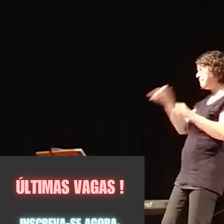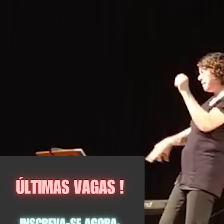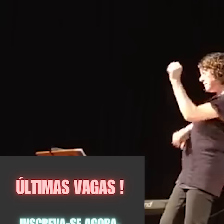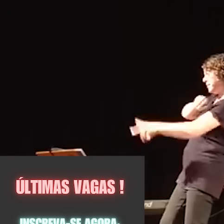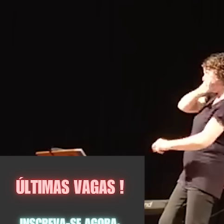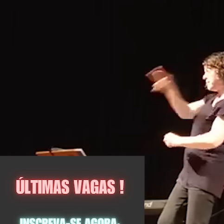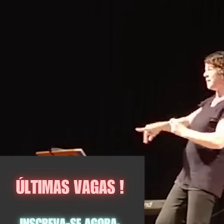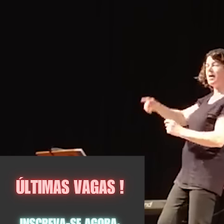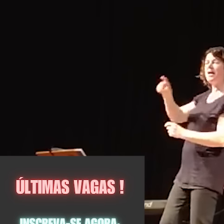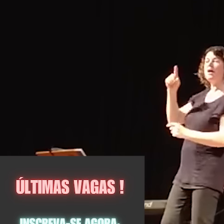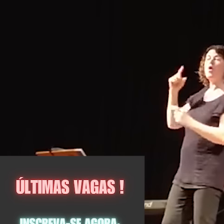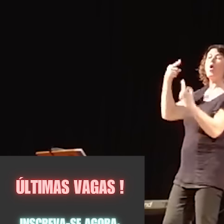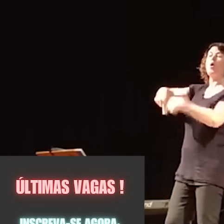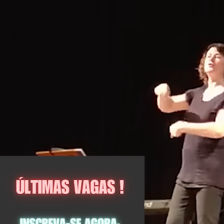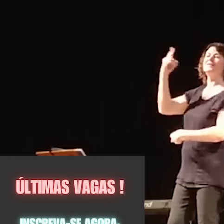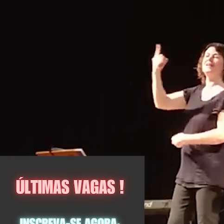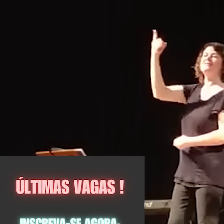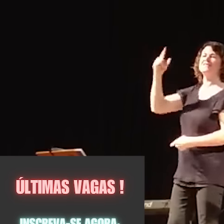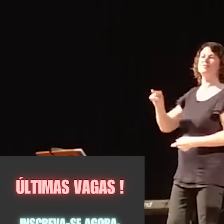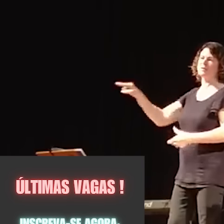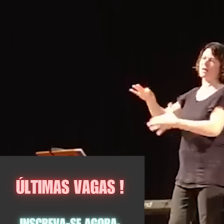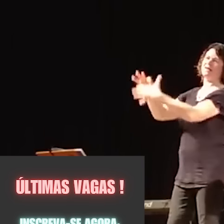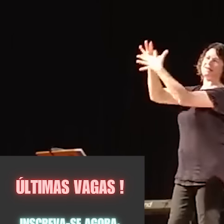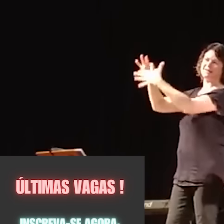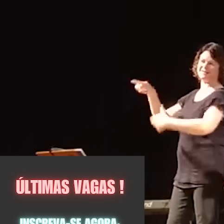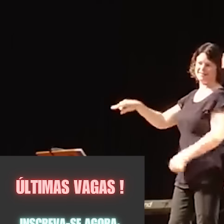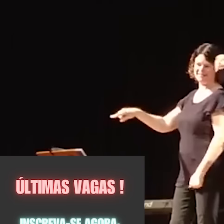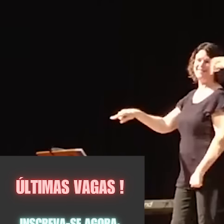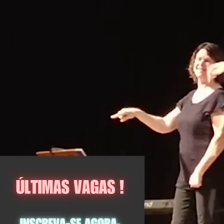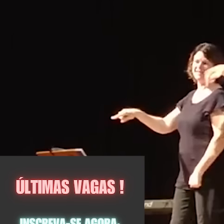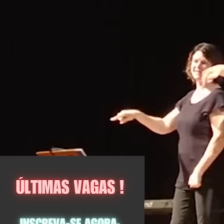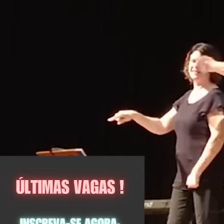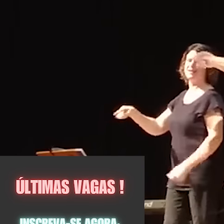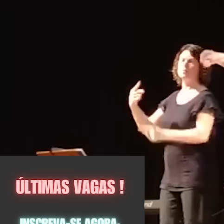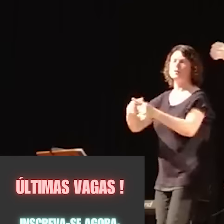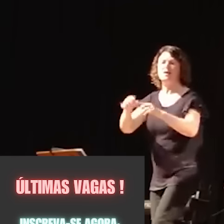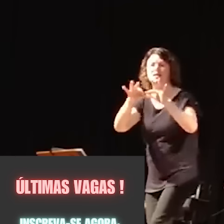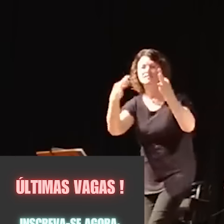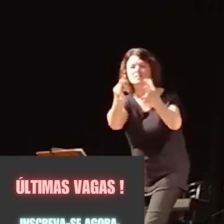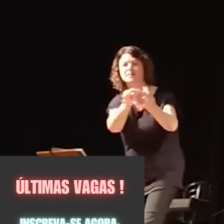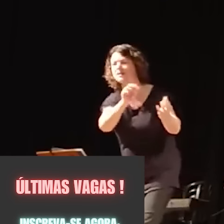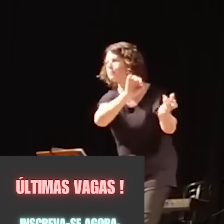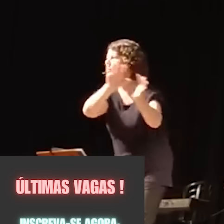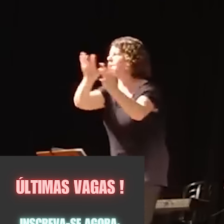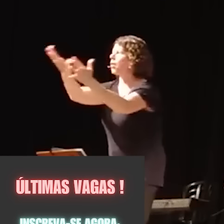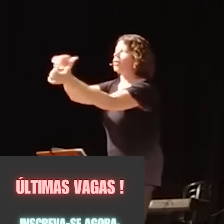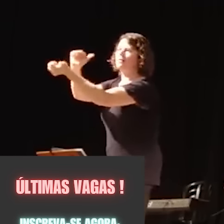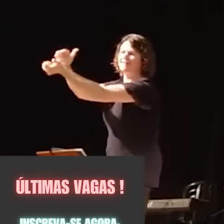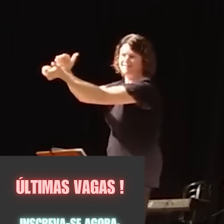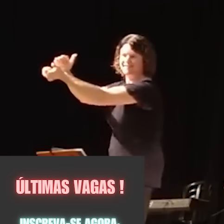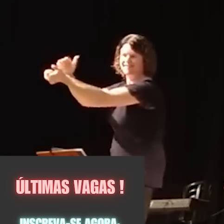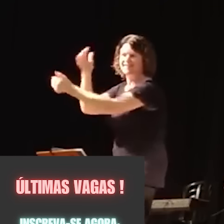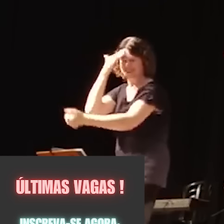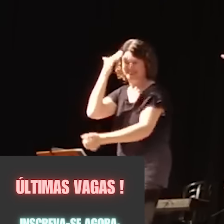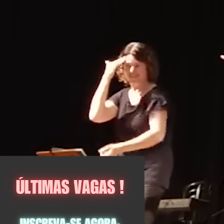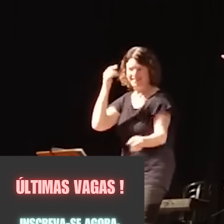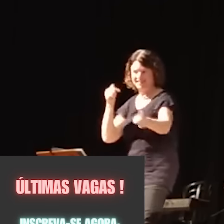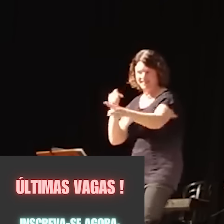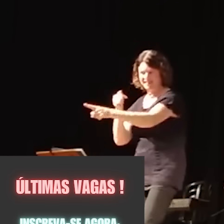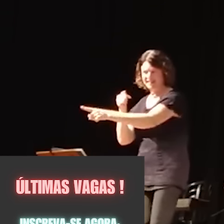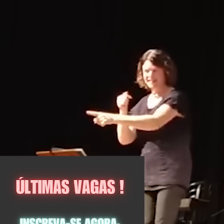Deus quando tudo tá errado sabe quem que é o acusado é o líder Pode reparar você